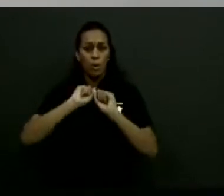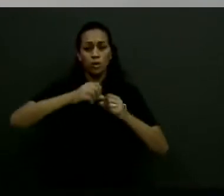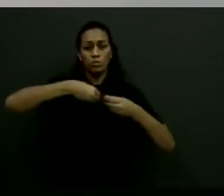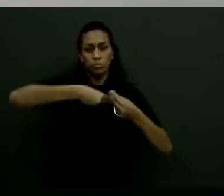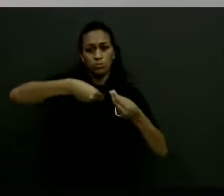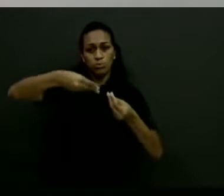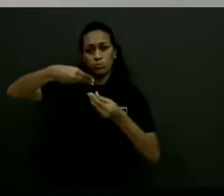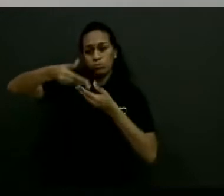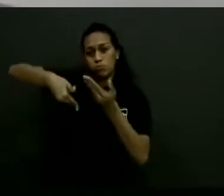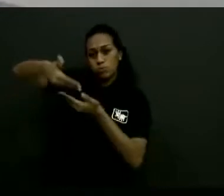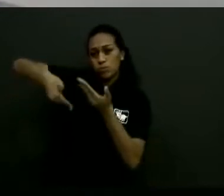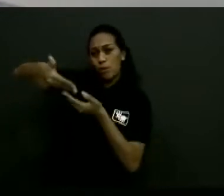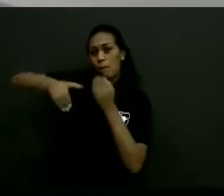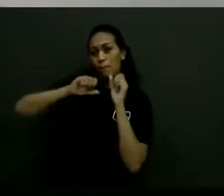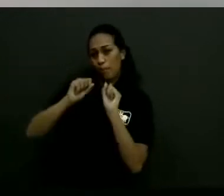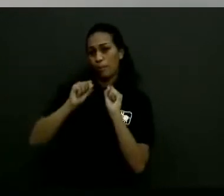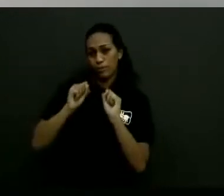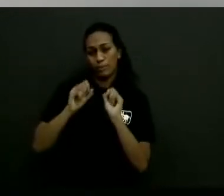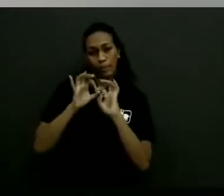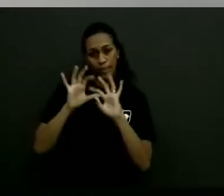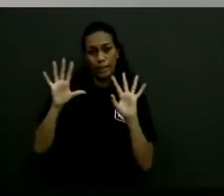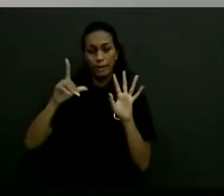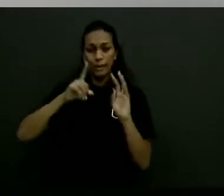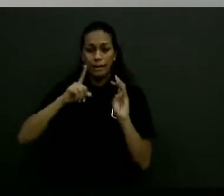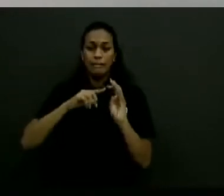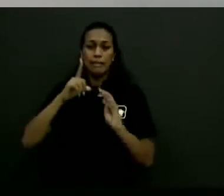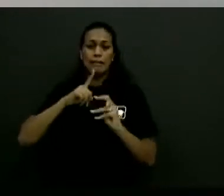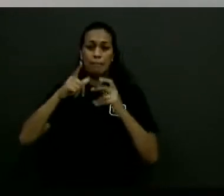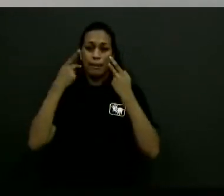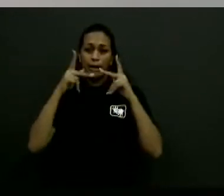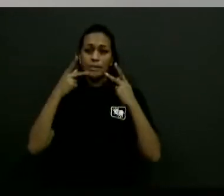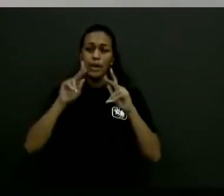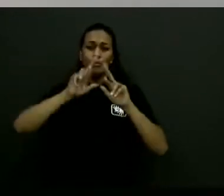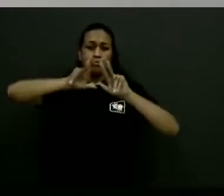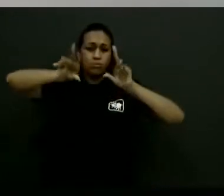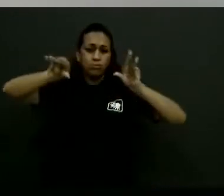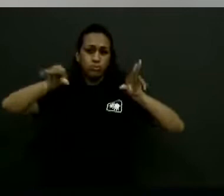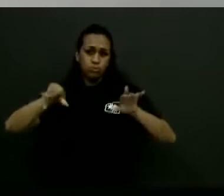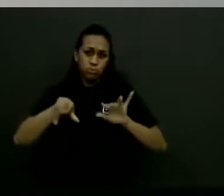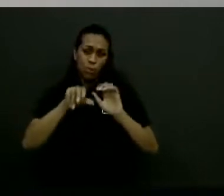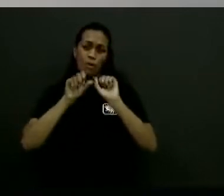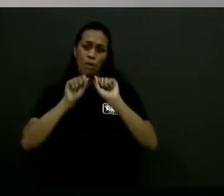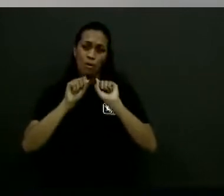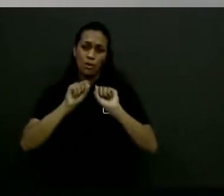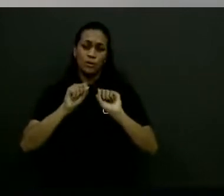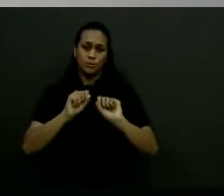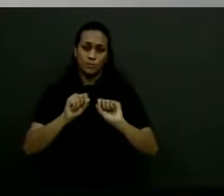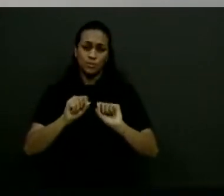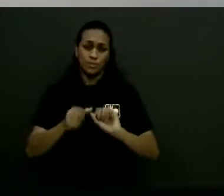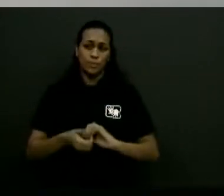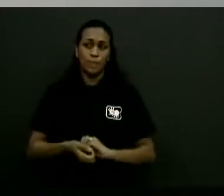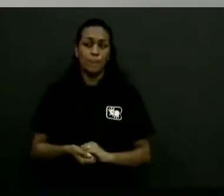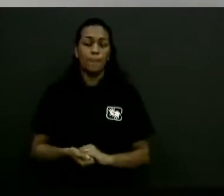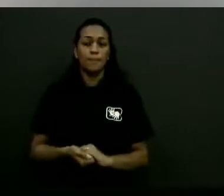estados, porque ficou os esboços de todas as mensagens, e todas elas muito direcionadas,